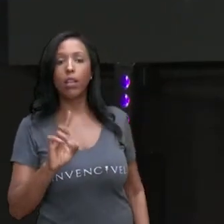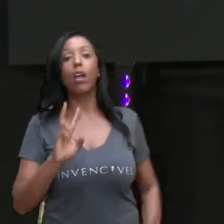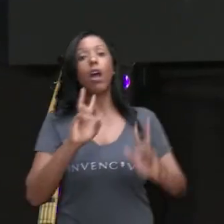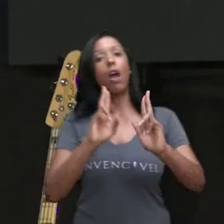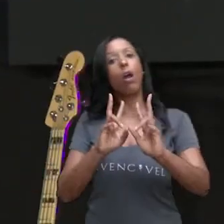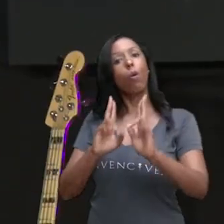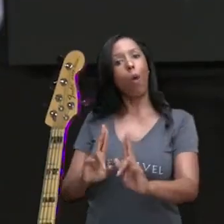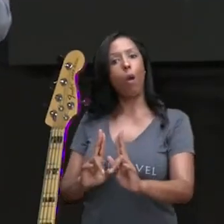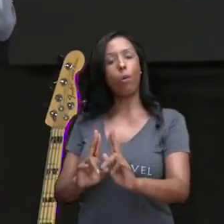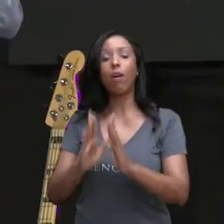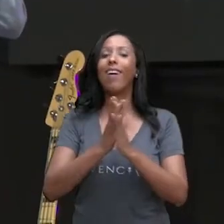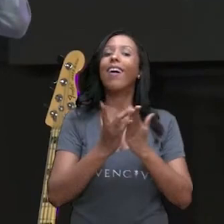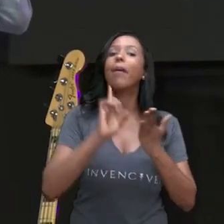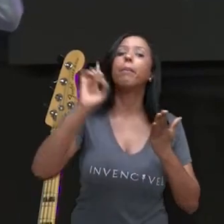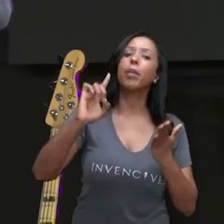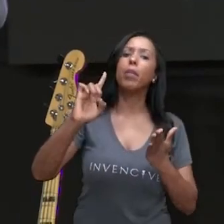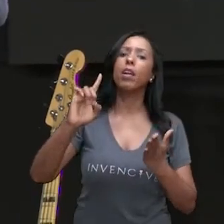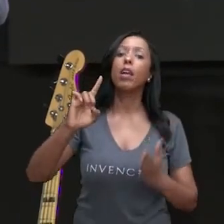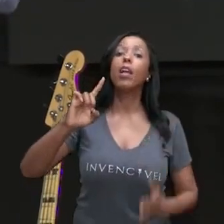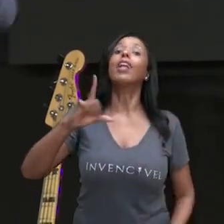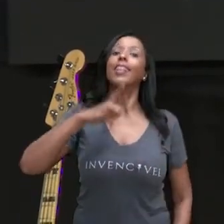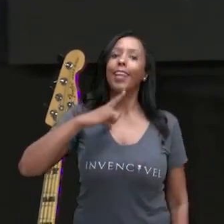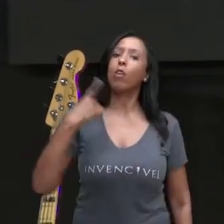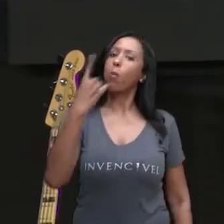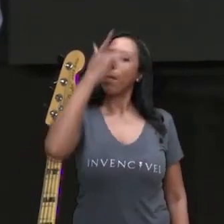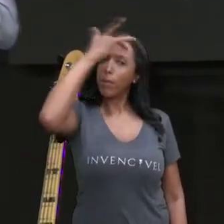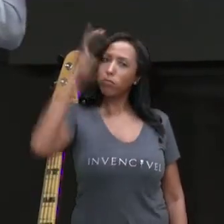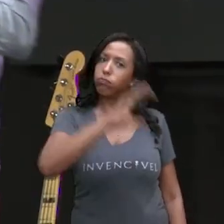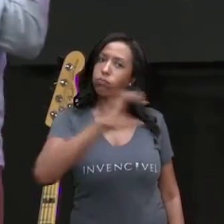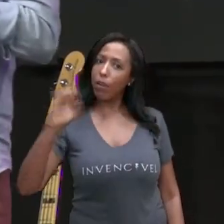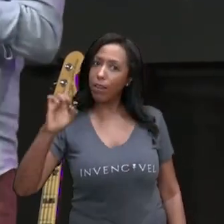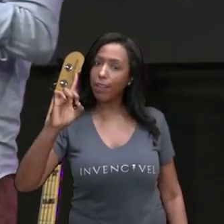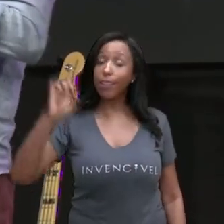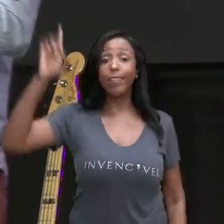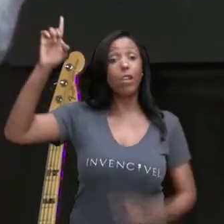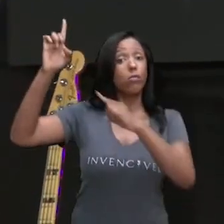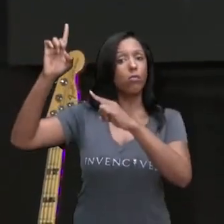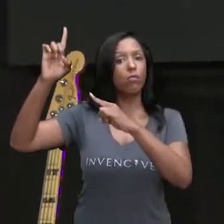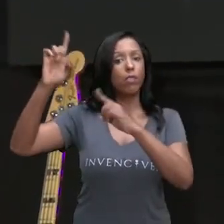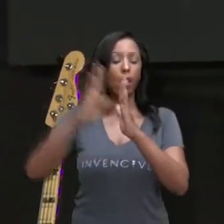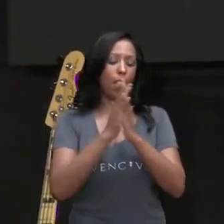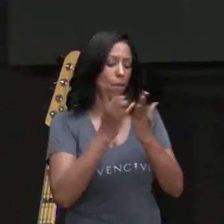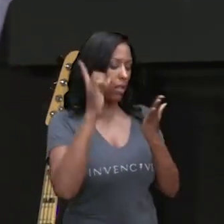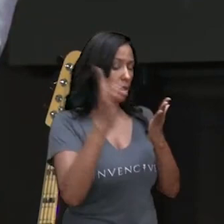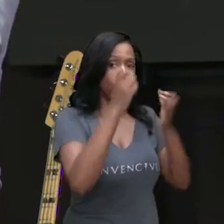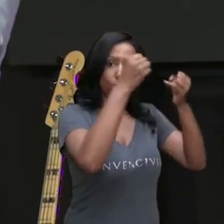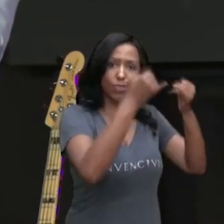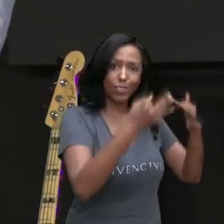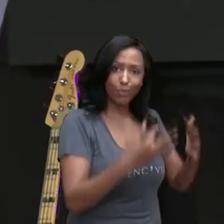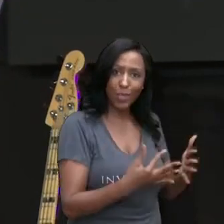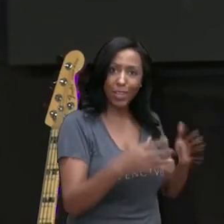mas cada tijolo se encaixa no outro, e a própria Bíblia explica a Bíblia, um lado da Bíblia explica o